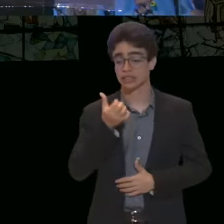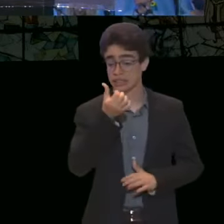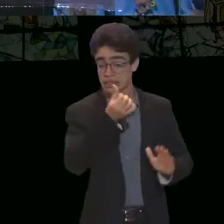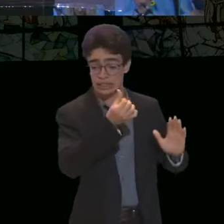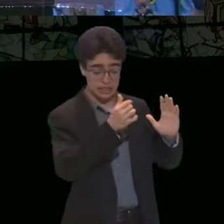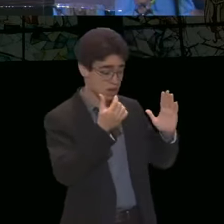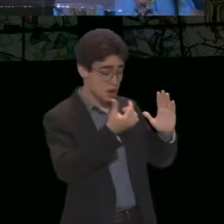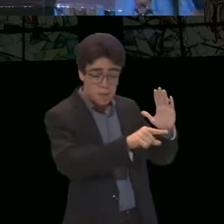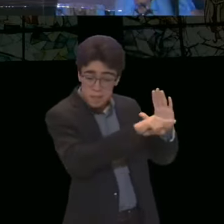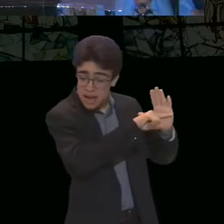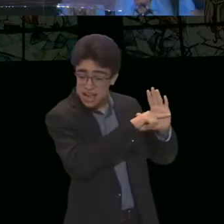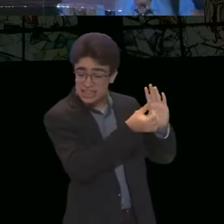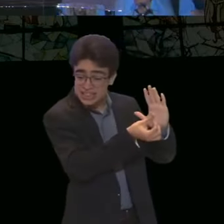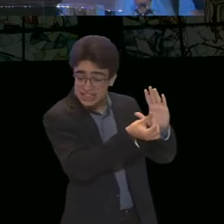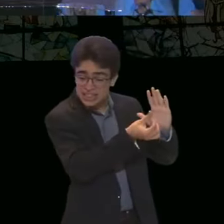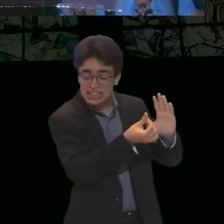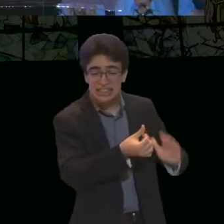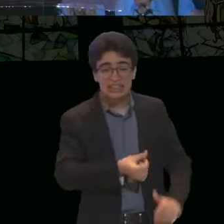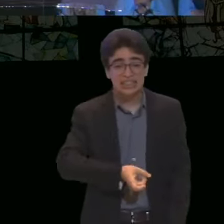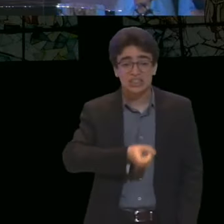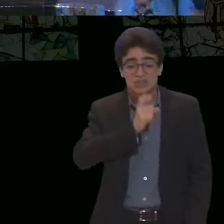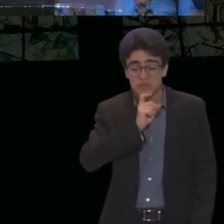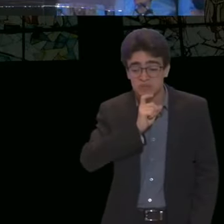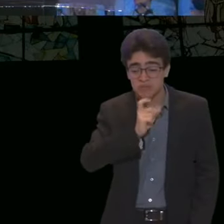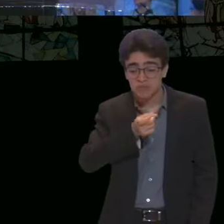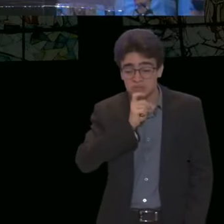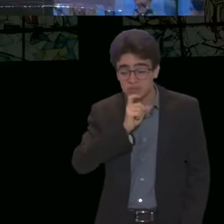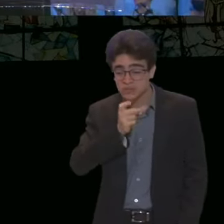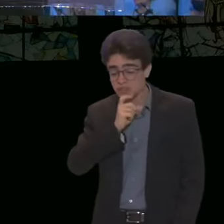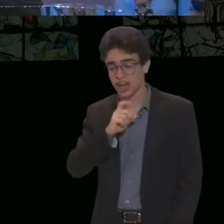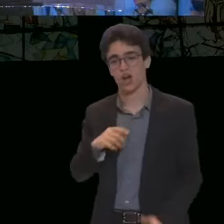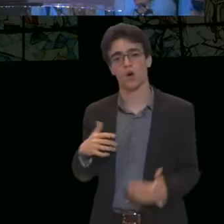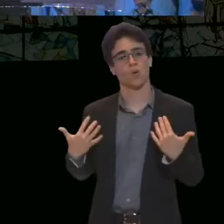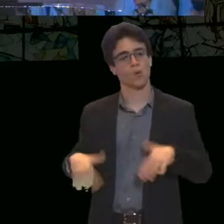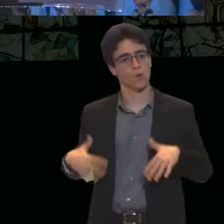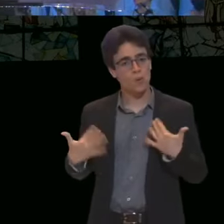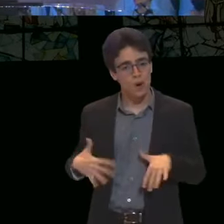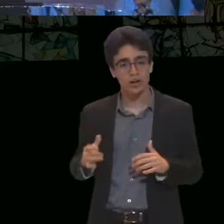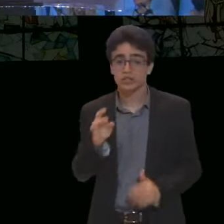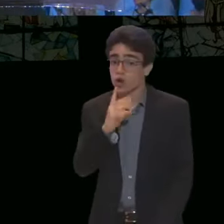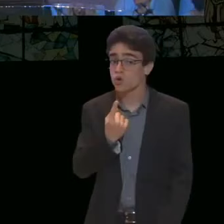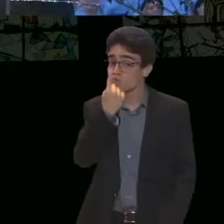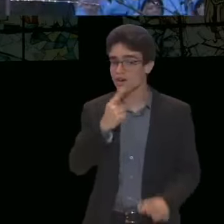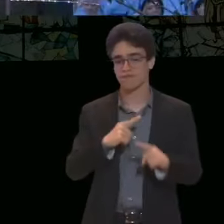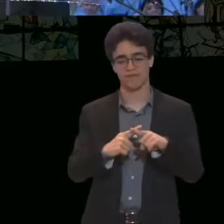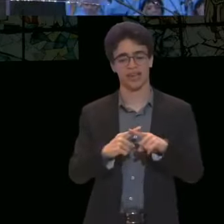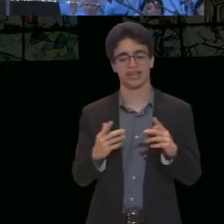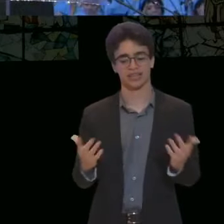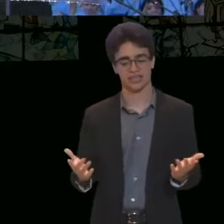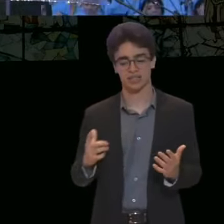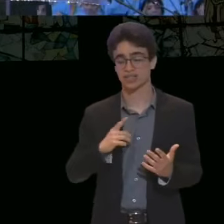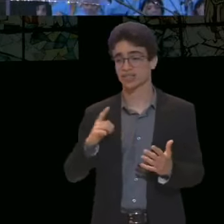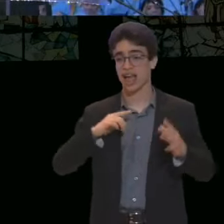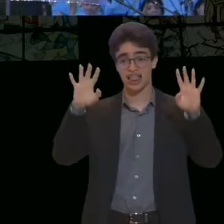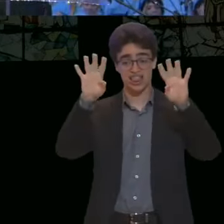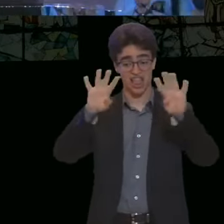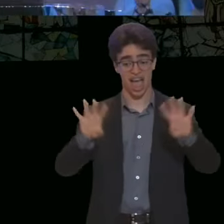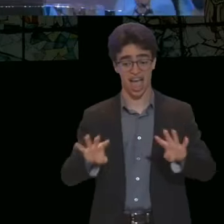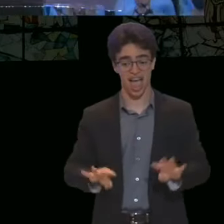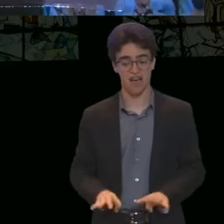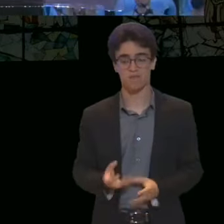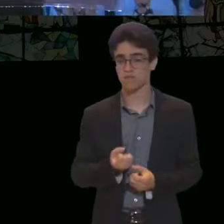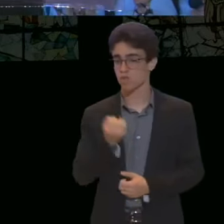que você acha? Difícil, não tem soja que aguente. Então é uma vez ao ano, muita neve.